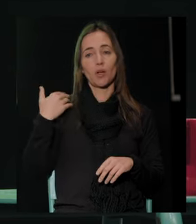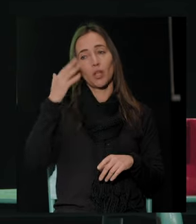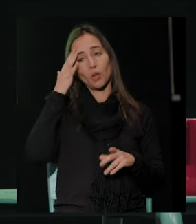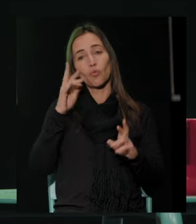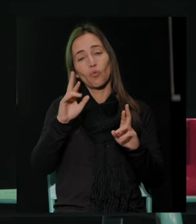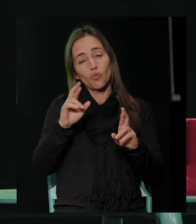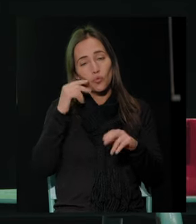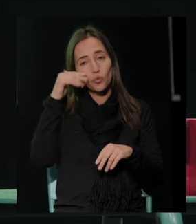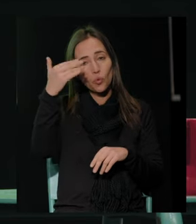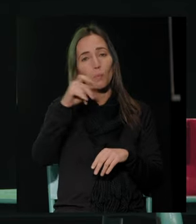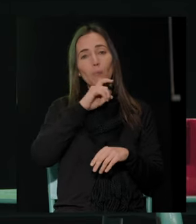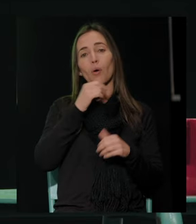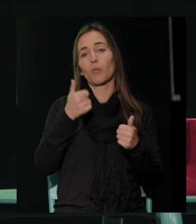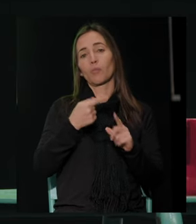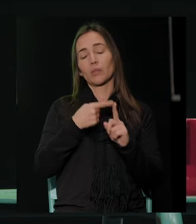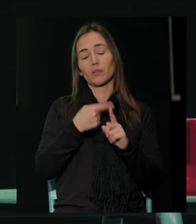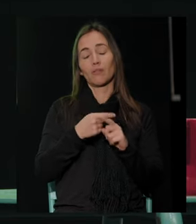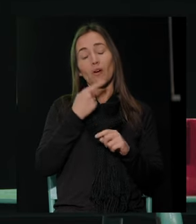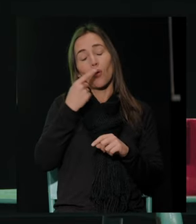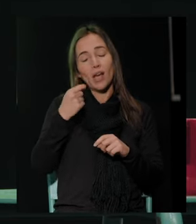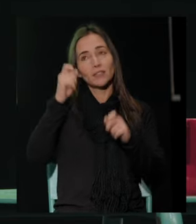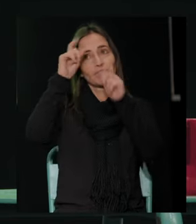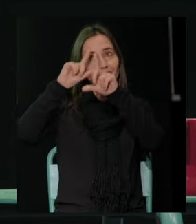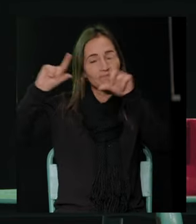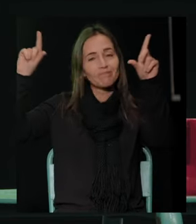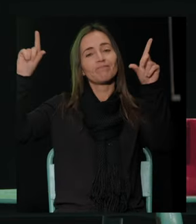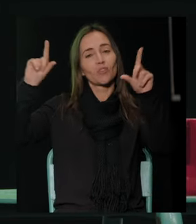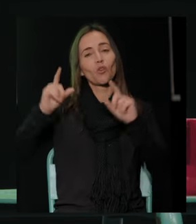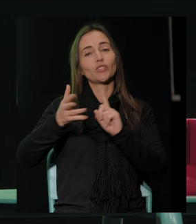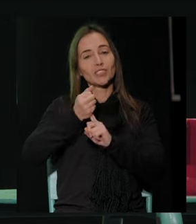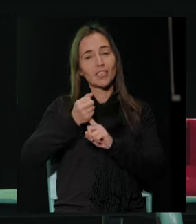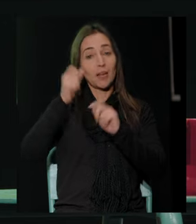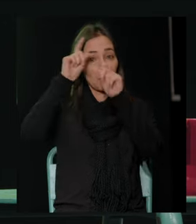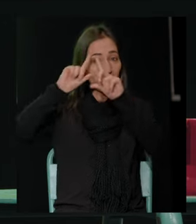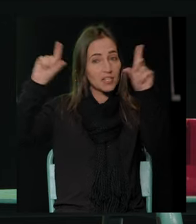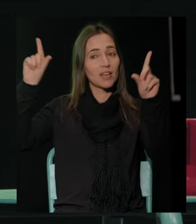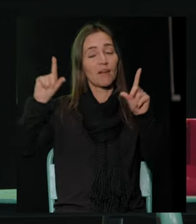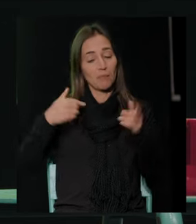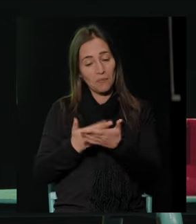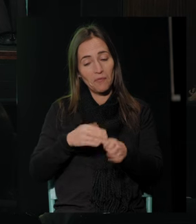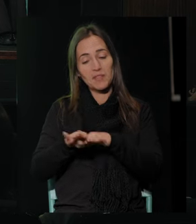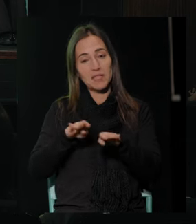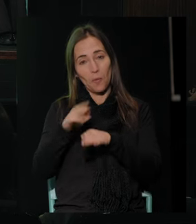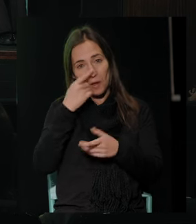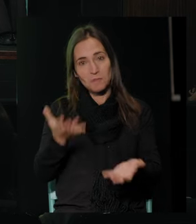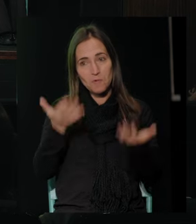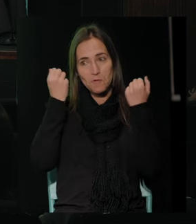pode ser risonho. Tínhamos coragem para imaginar e, conseguindo imaginá-lo, tínhamos coragem para o pôr em prática.